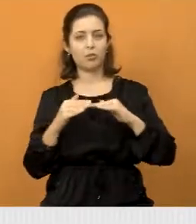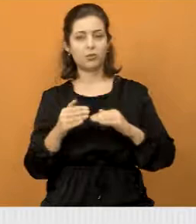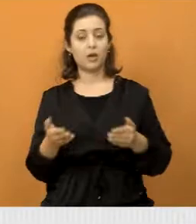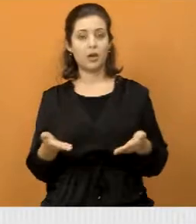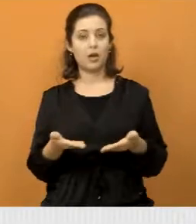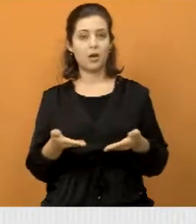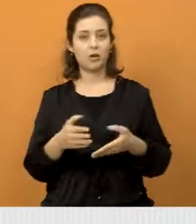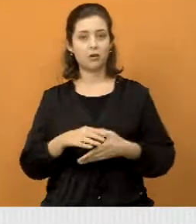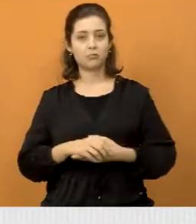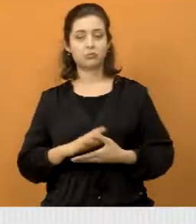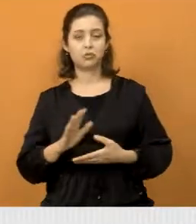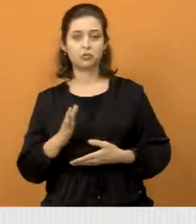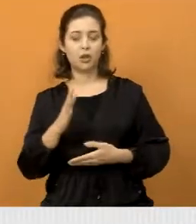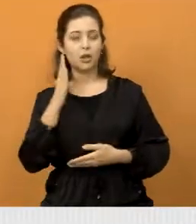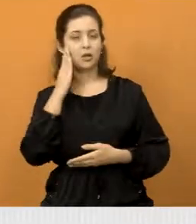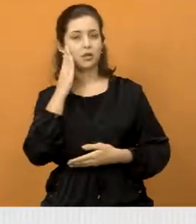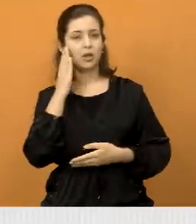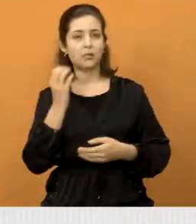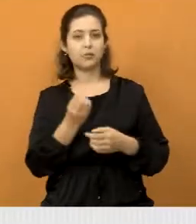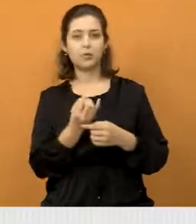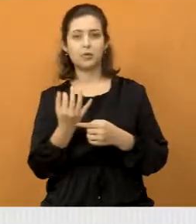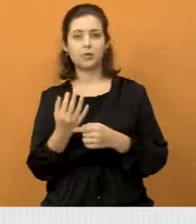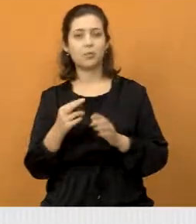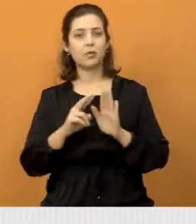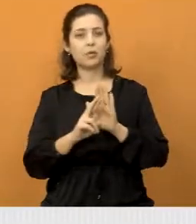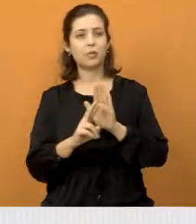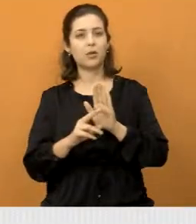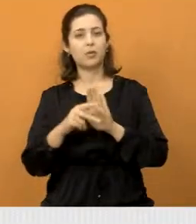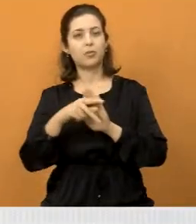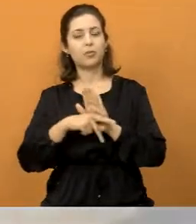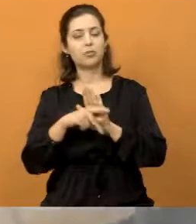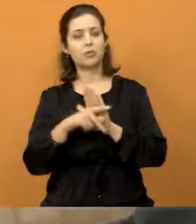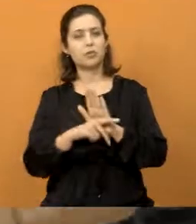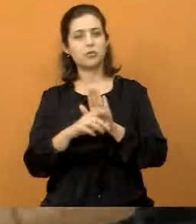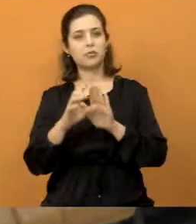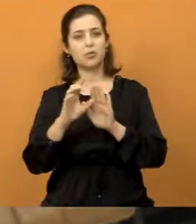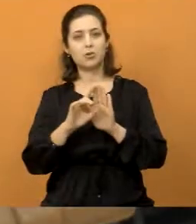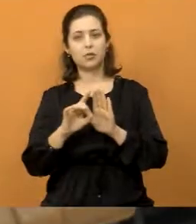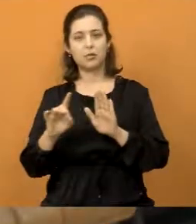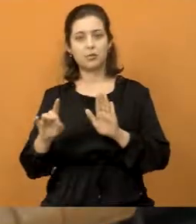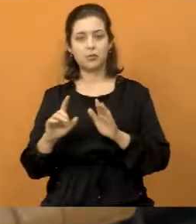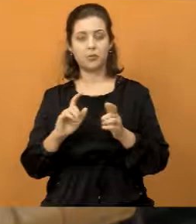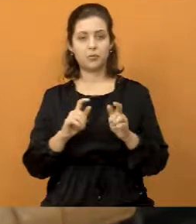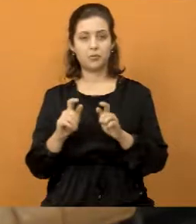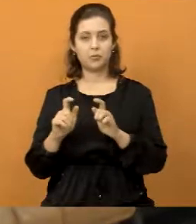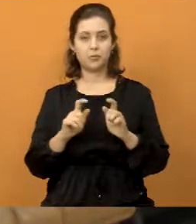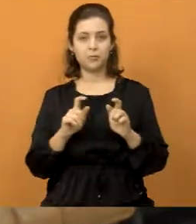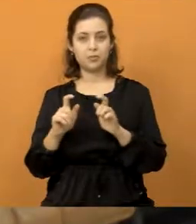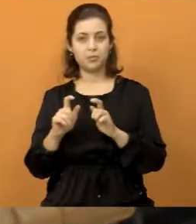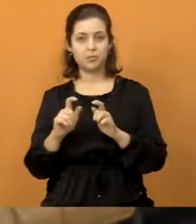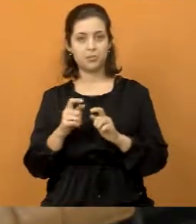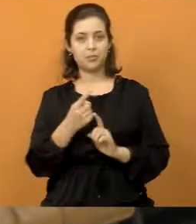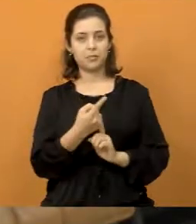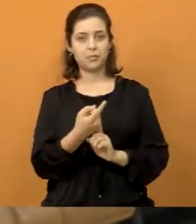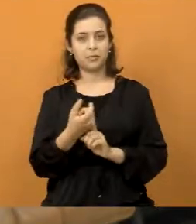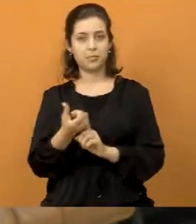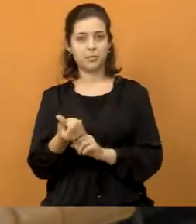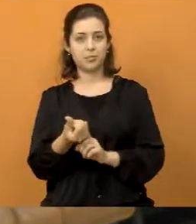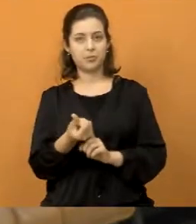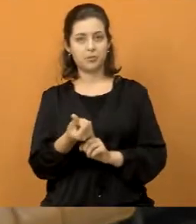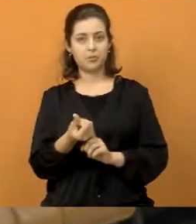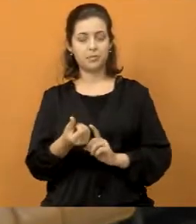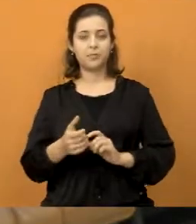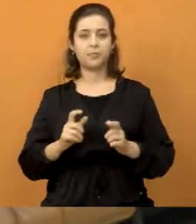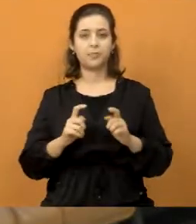agora então já que você já sabe quais foram os resultados dos projetos desta sessão de câmara décima sessão da